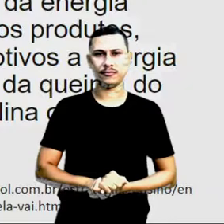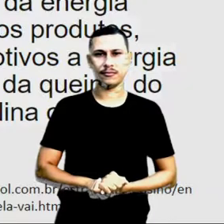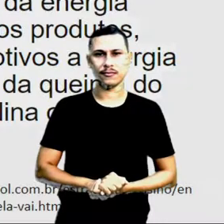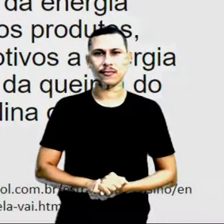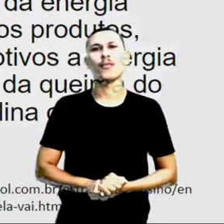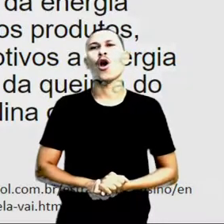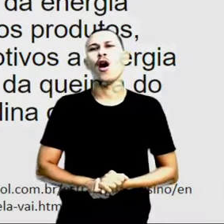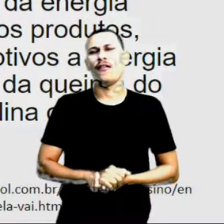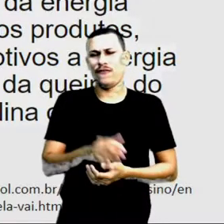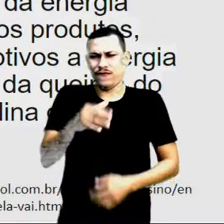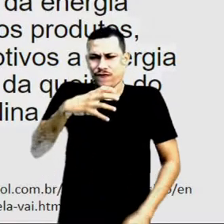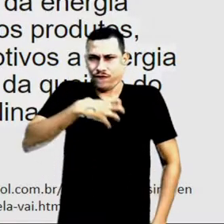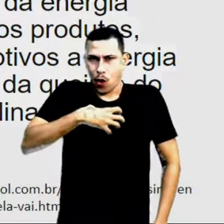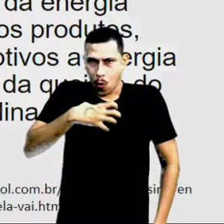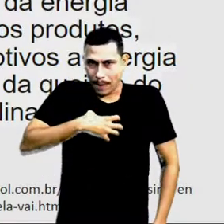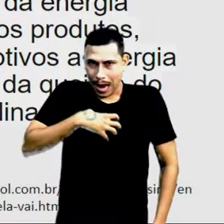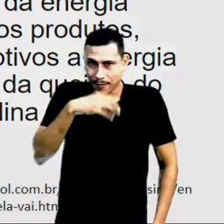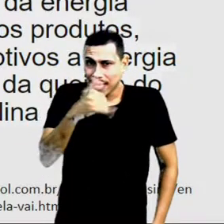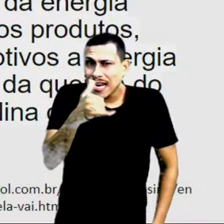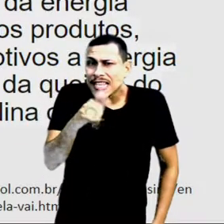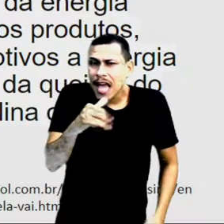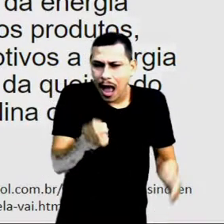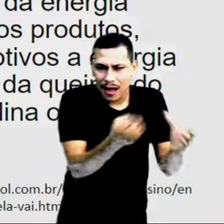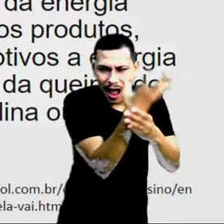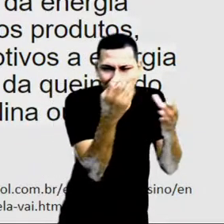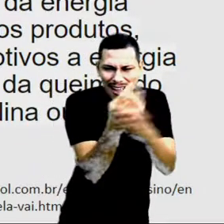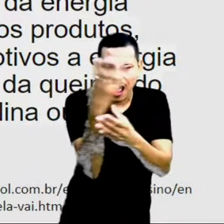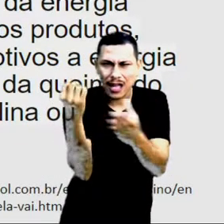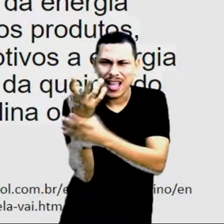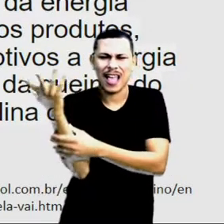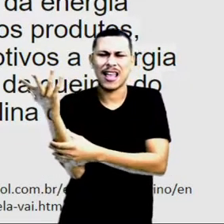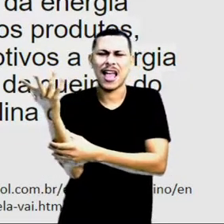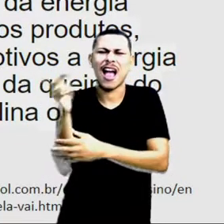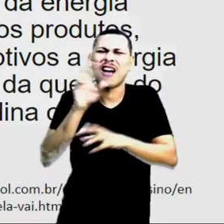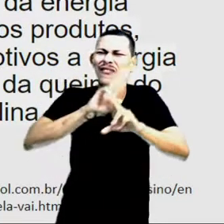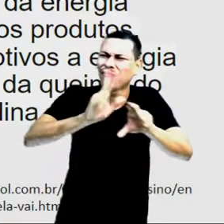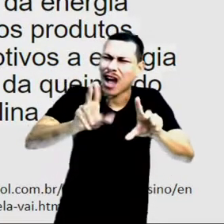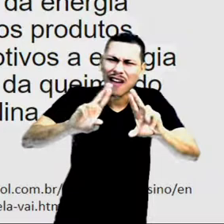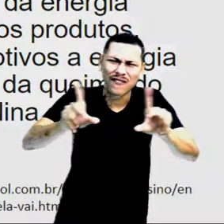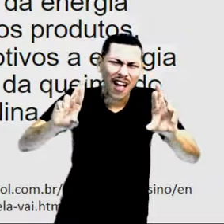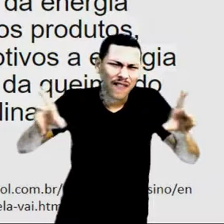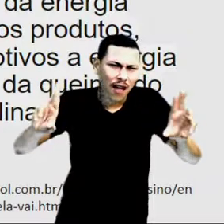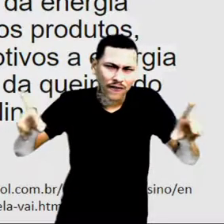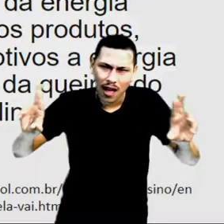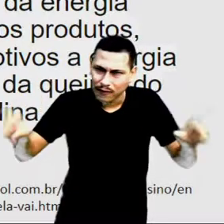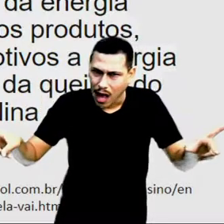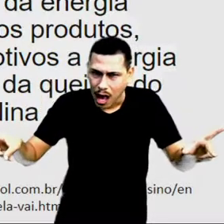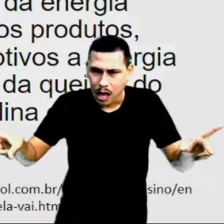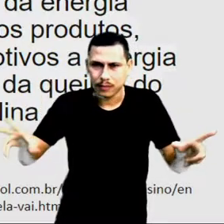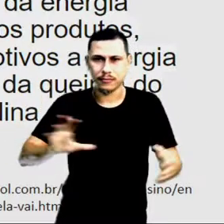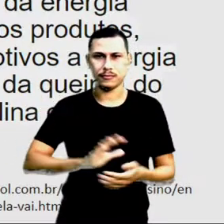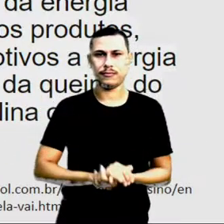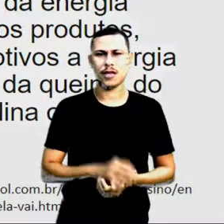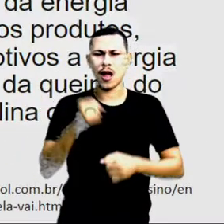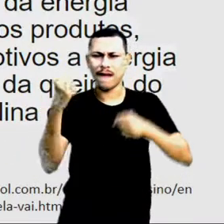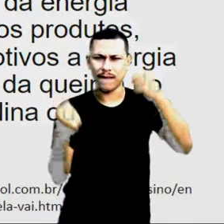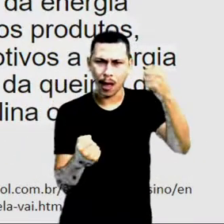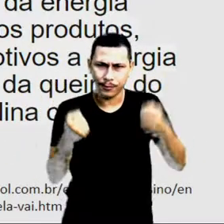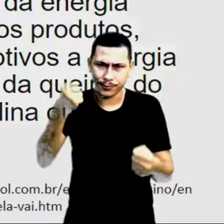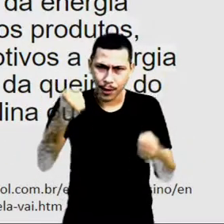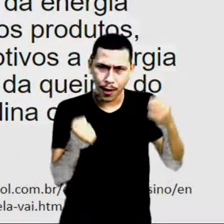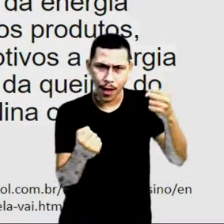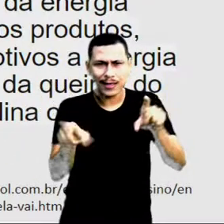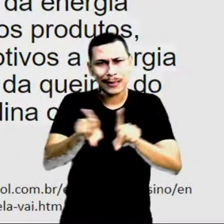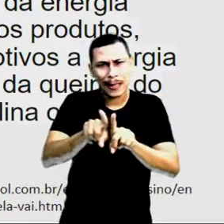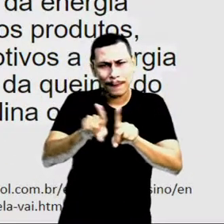São diversas formas de obter energia utilizando diversos produtos dos veículos automotivos e